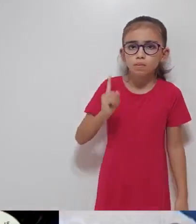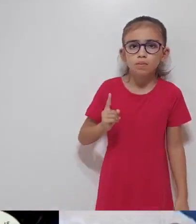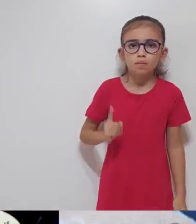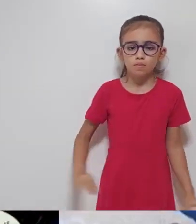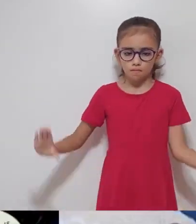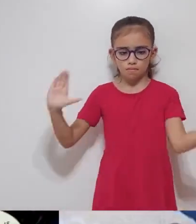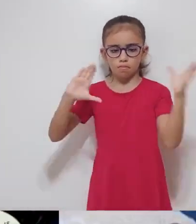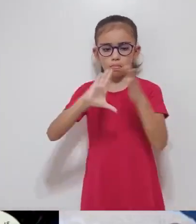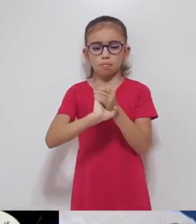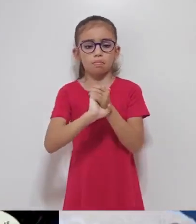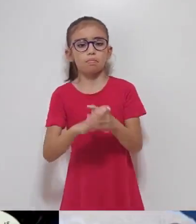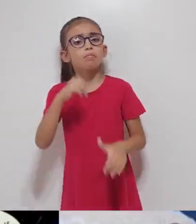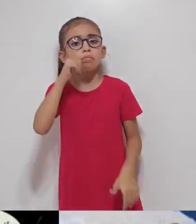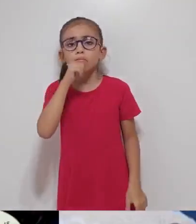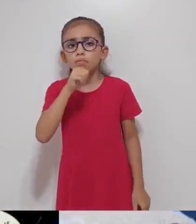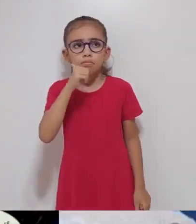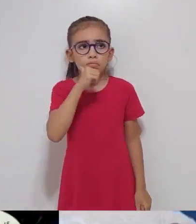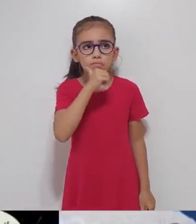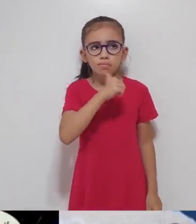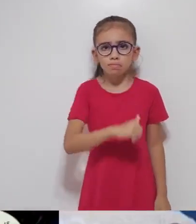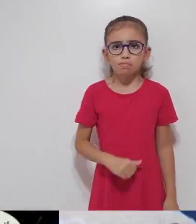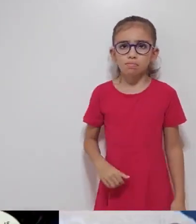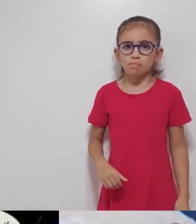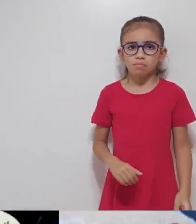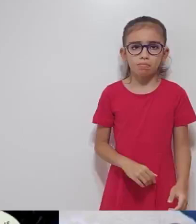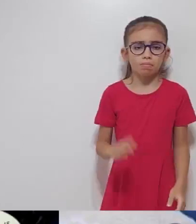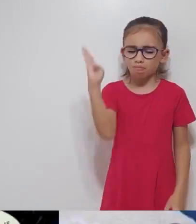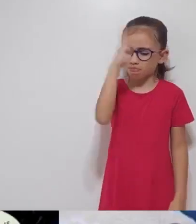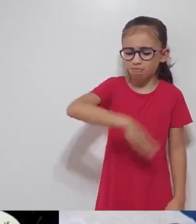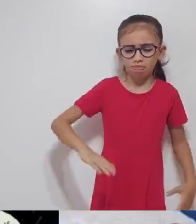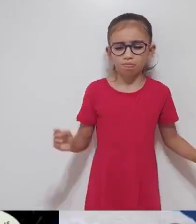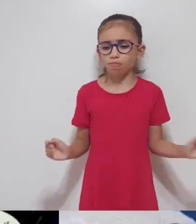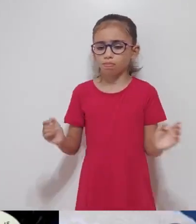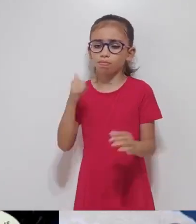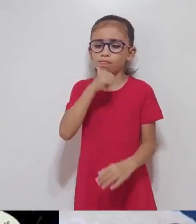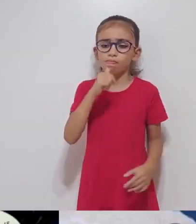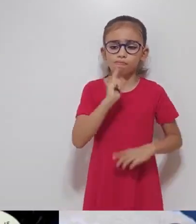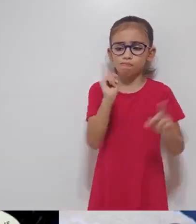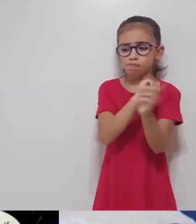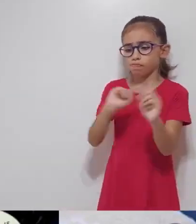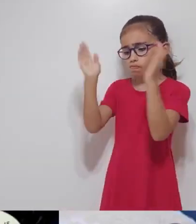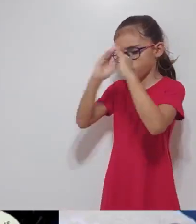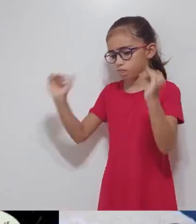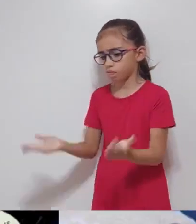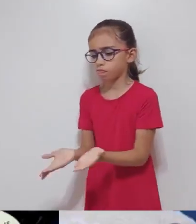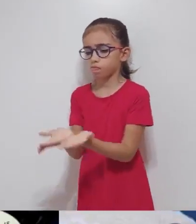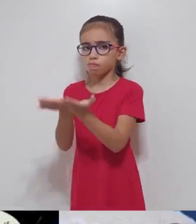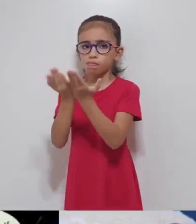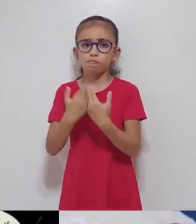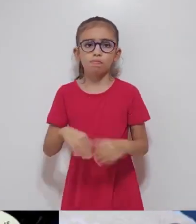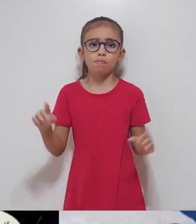ele fez? Ele casou com uma mulher ímpia, uma mulher que não adorava a Deus. O nome dela